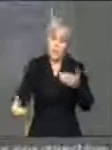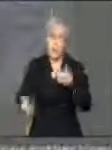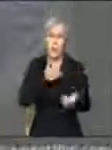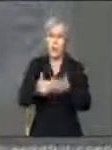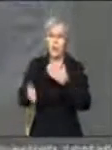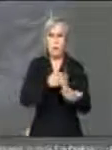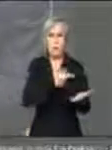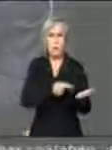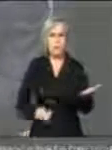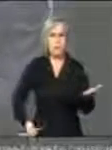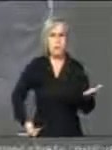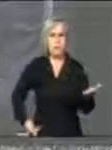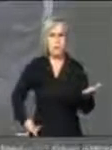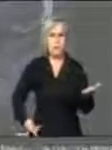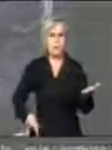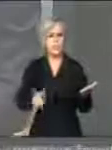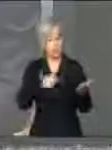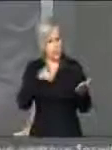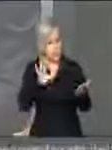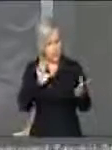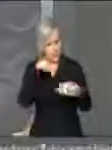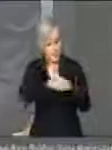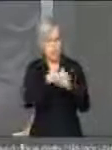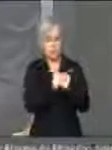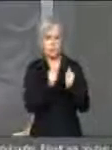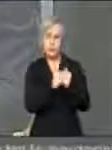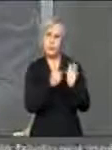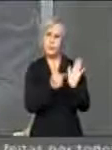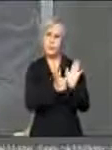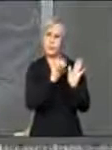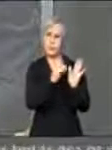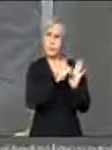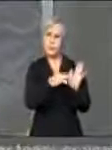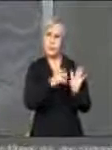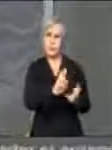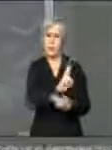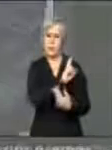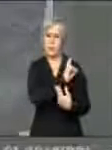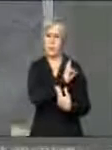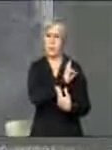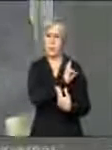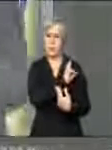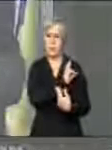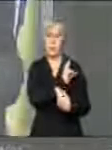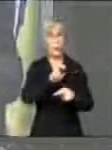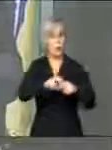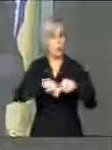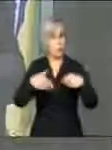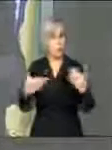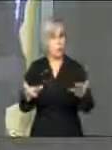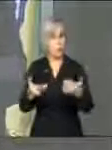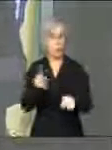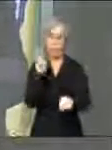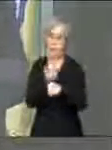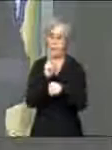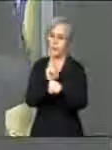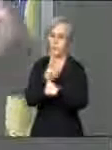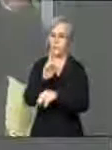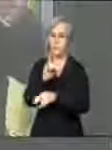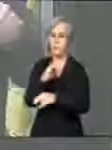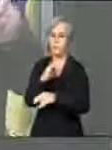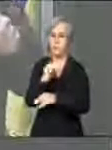qualquer presidente enquadrado nesses crimes de responsabilidade. Portanto, em defesa da